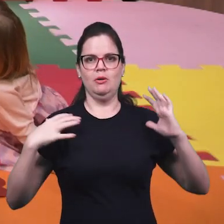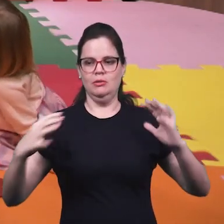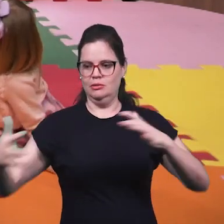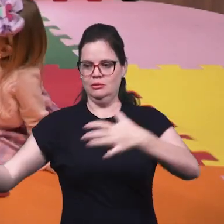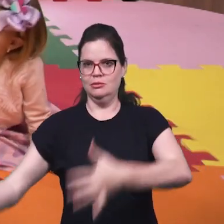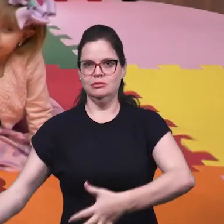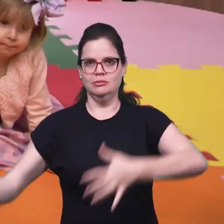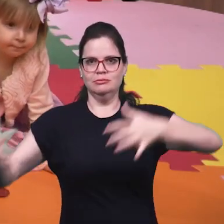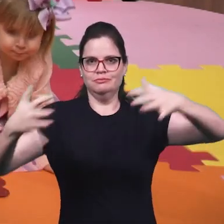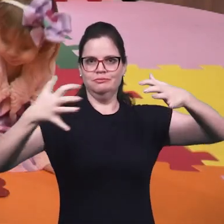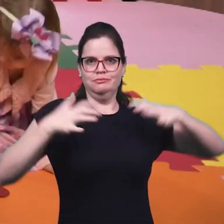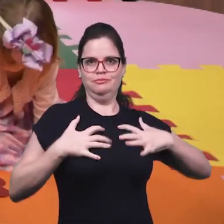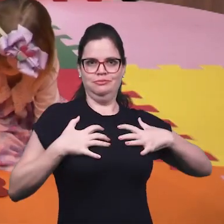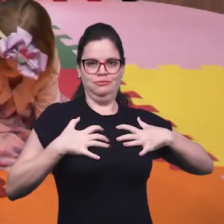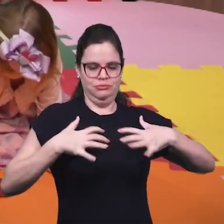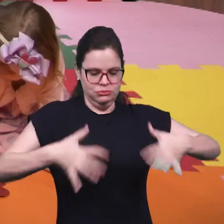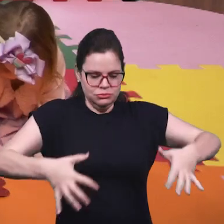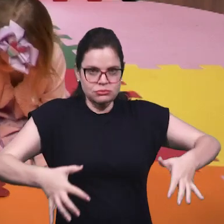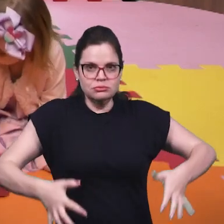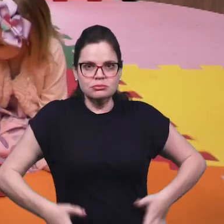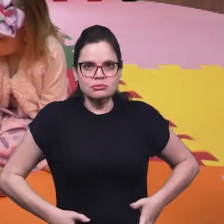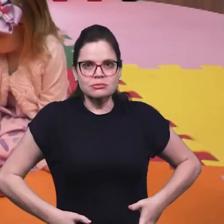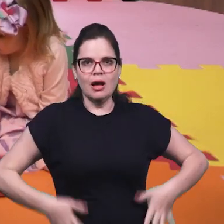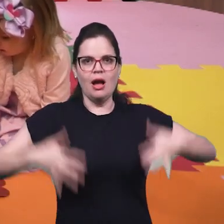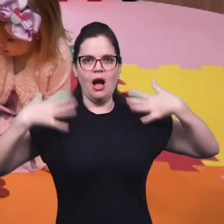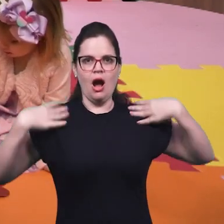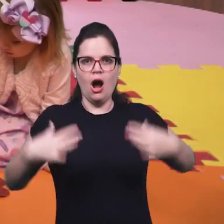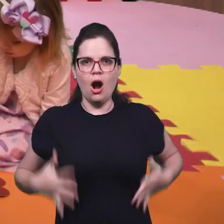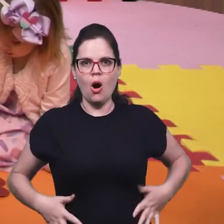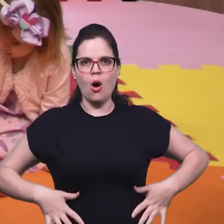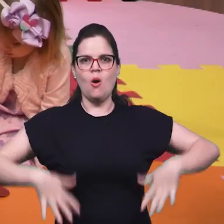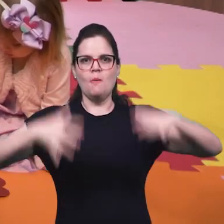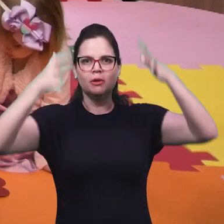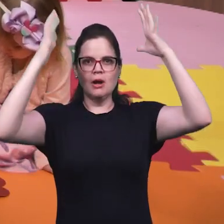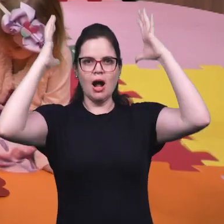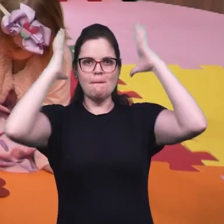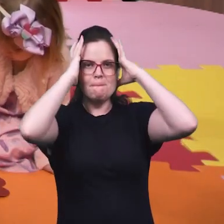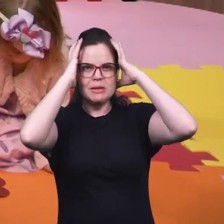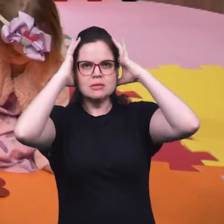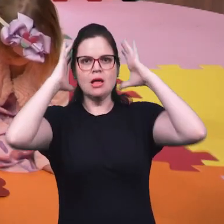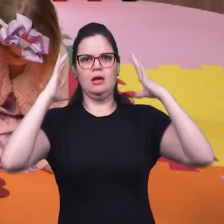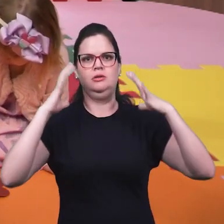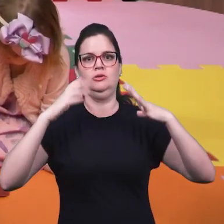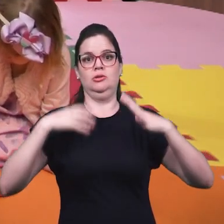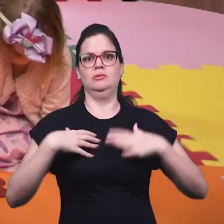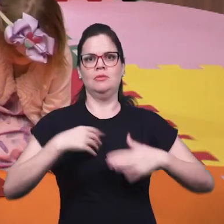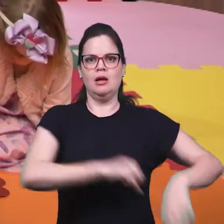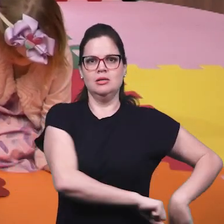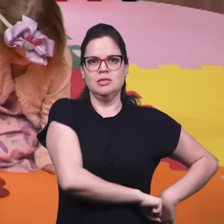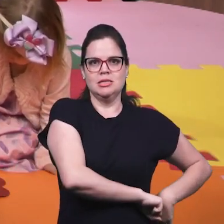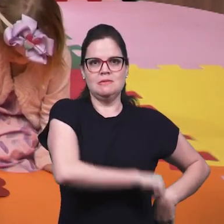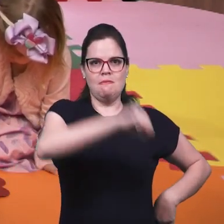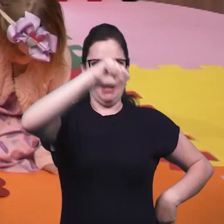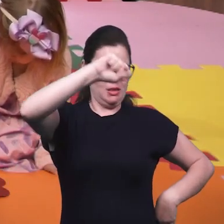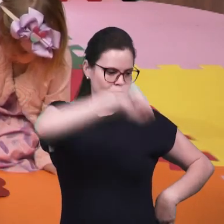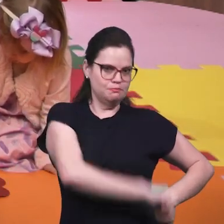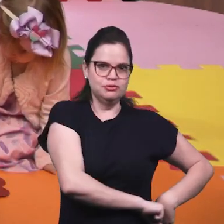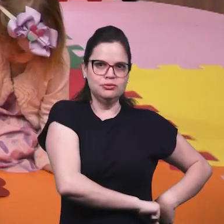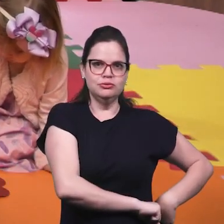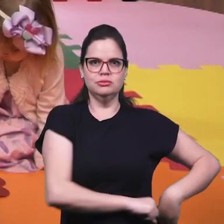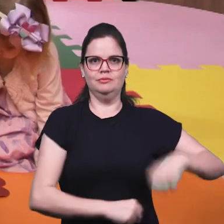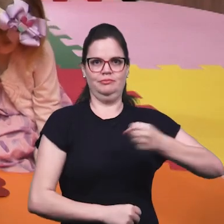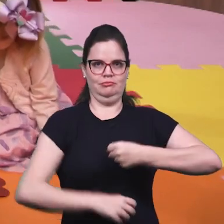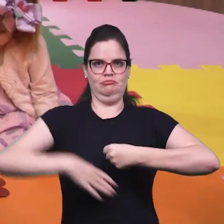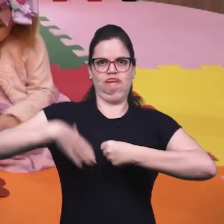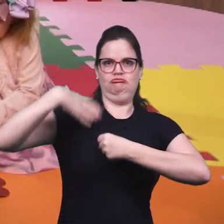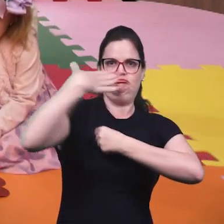e colocou em Davi. O vestido de Saul, a couraça, o capacete, a espada. Só que Davi era um pastor de